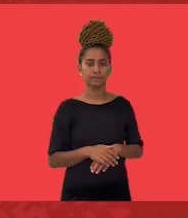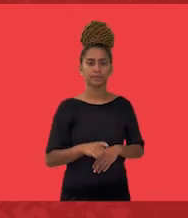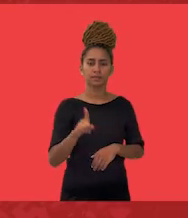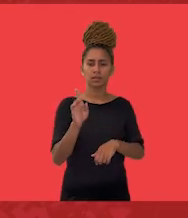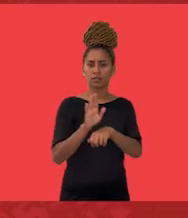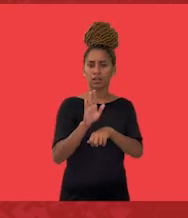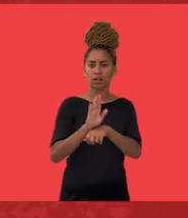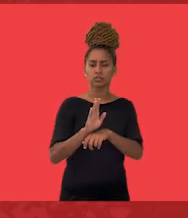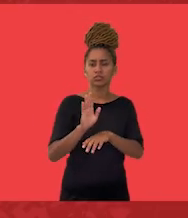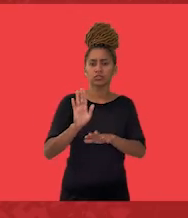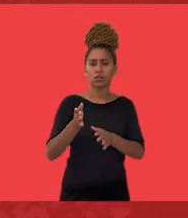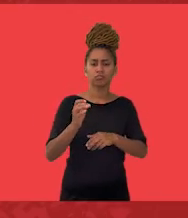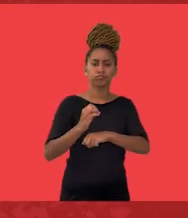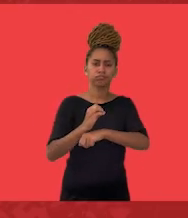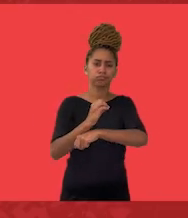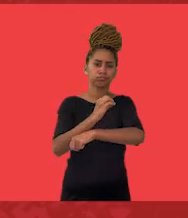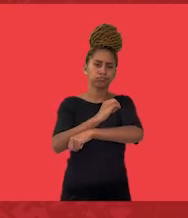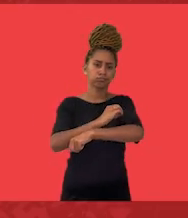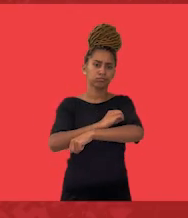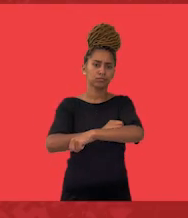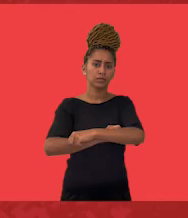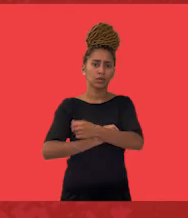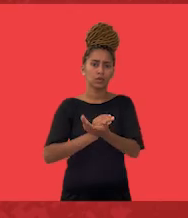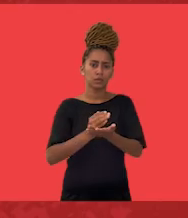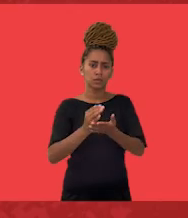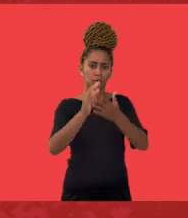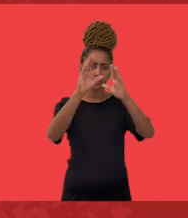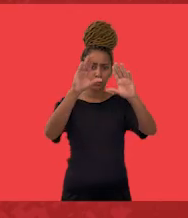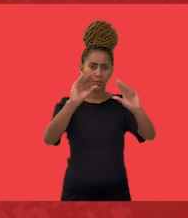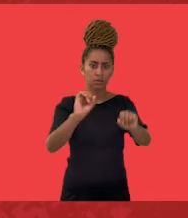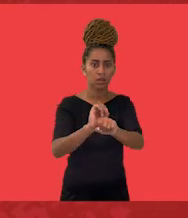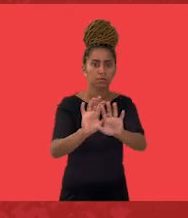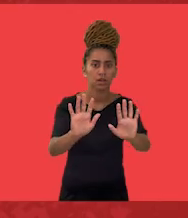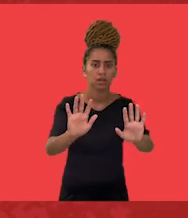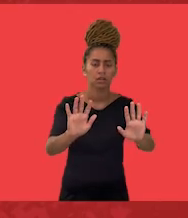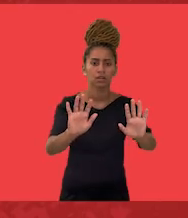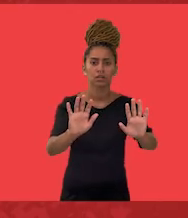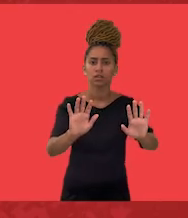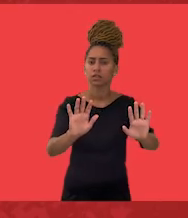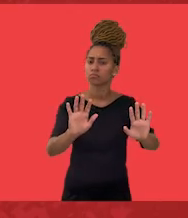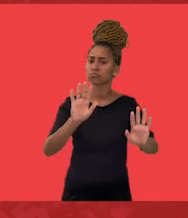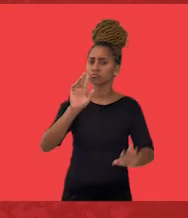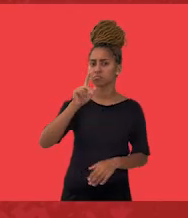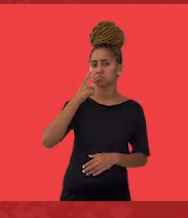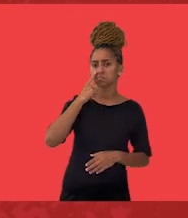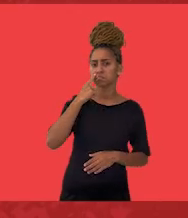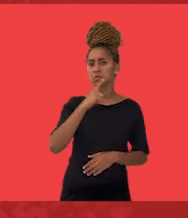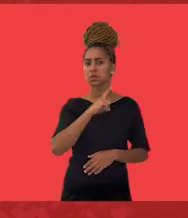porquês. Durmo tranquila, no alívio das esquecidas.